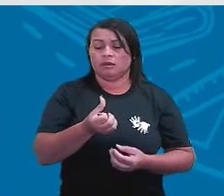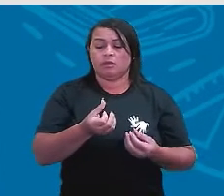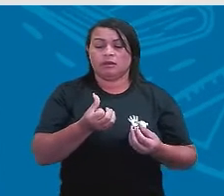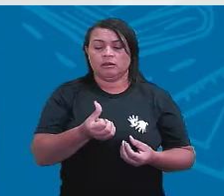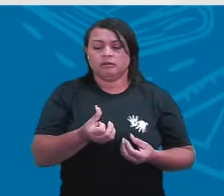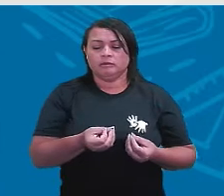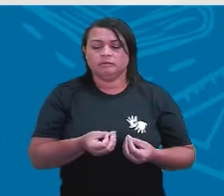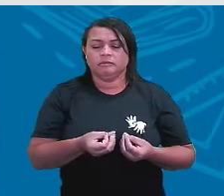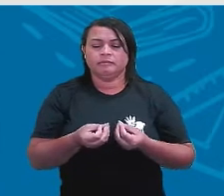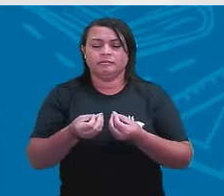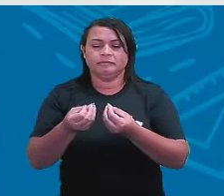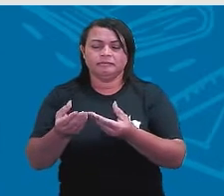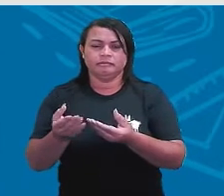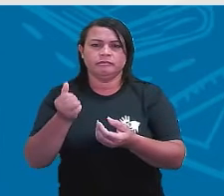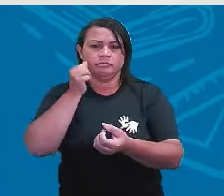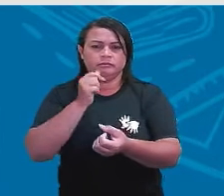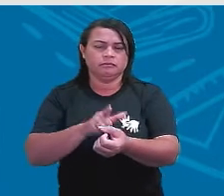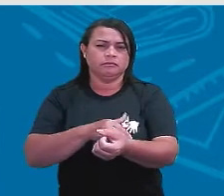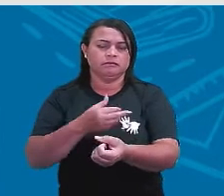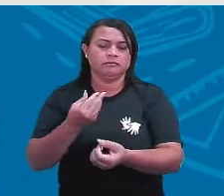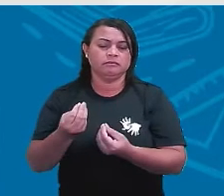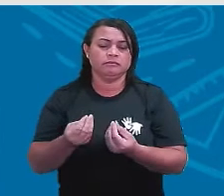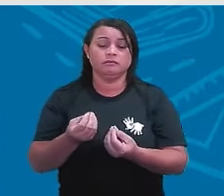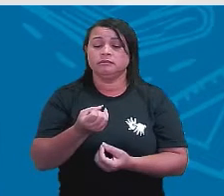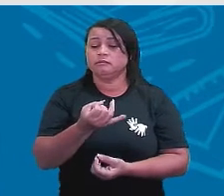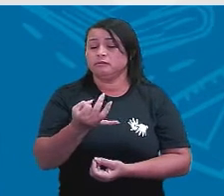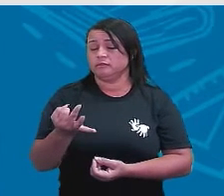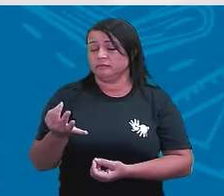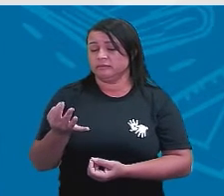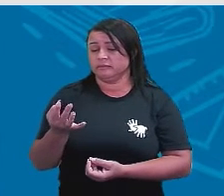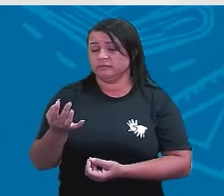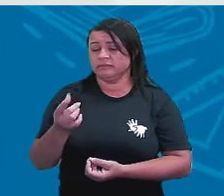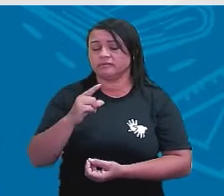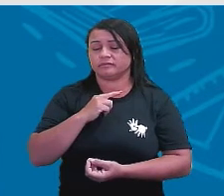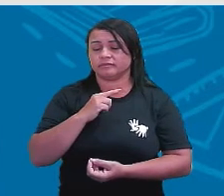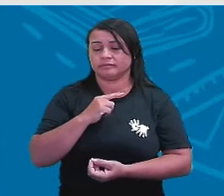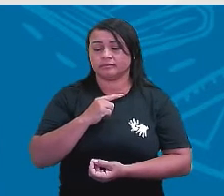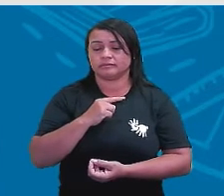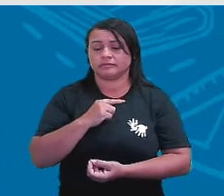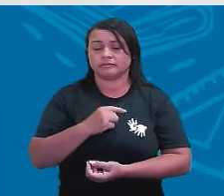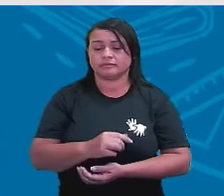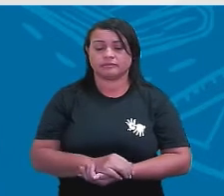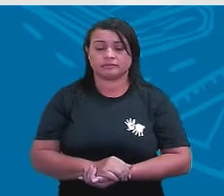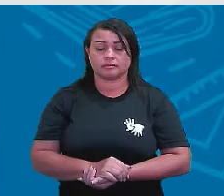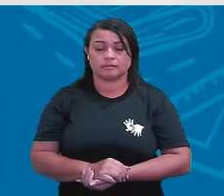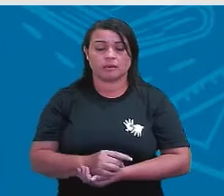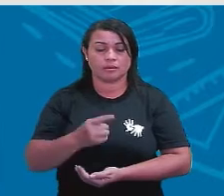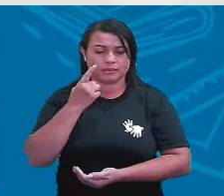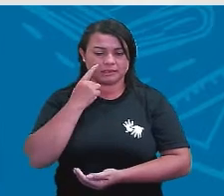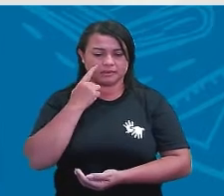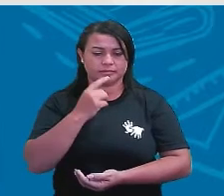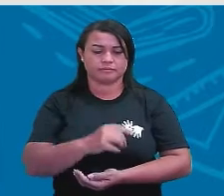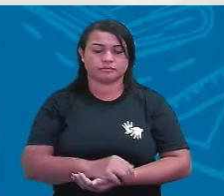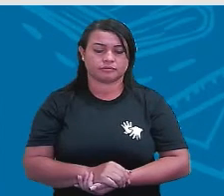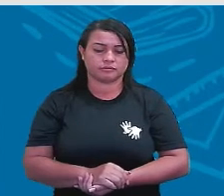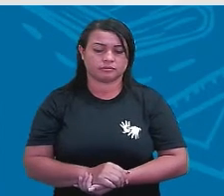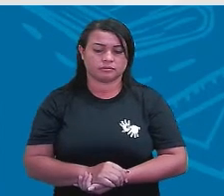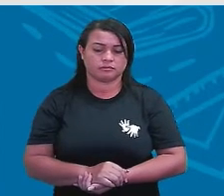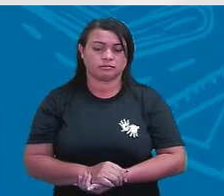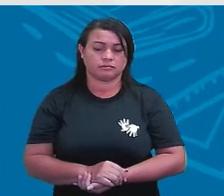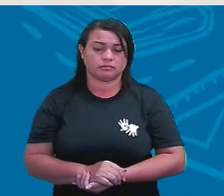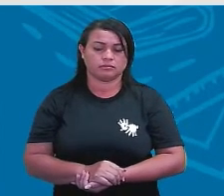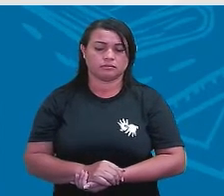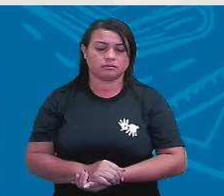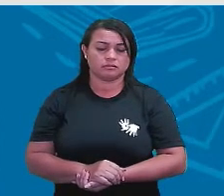dei à minha irmã. Eu quero saber quantas balas eu dei à minha irmã. E aí, ó, eu trouxe